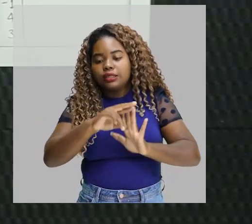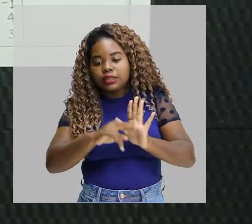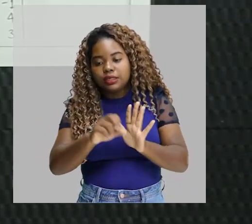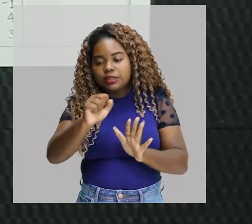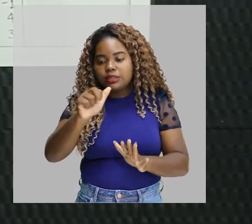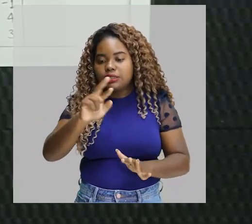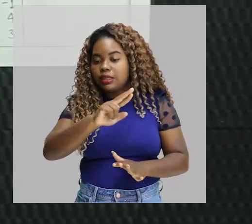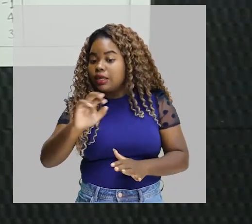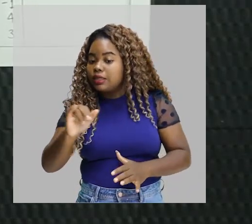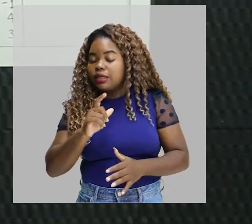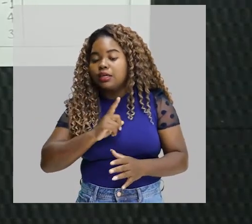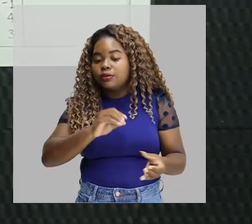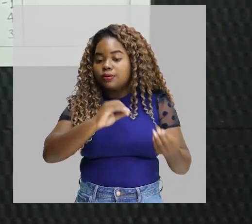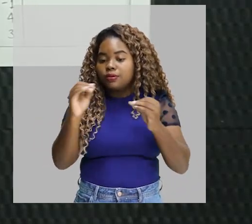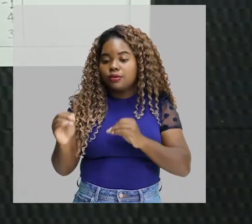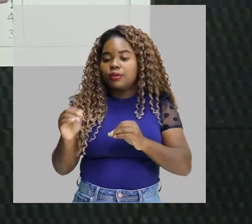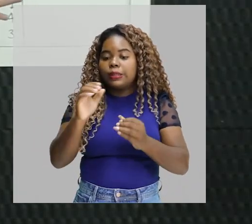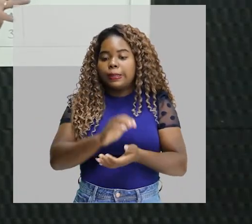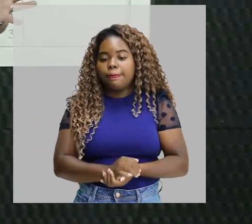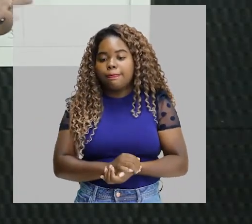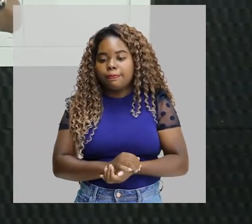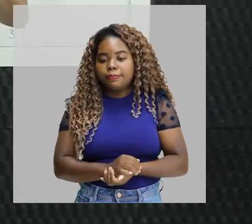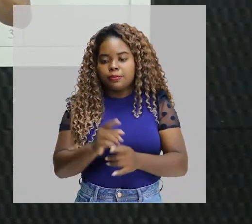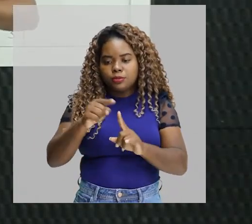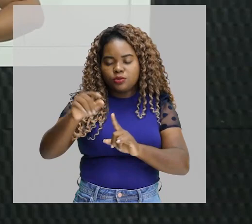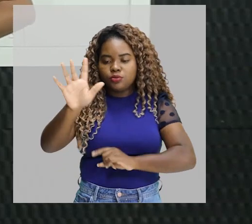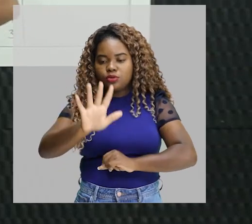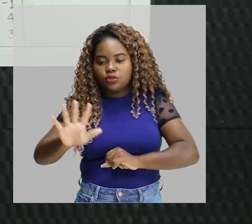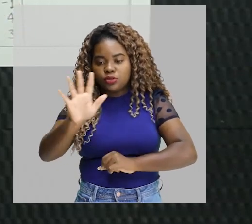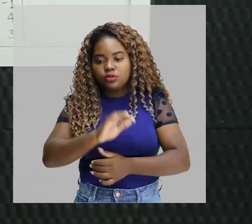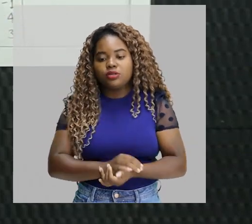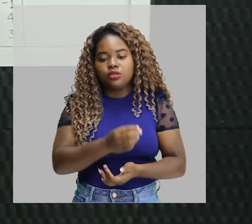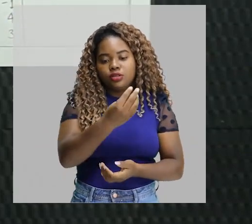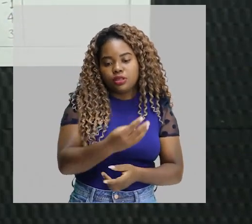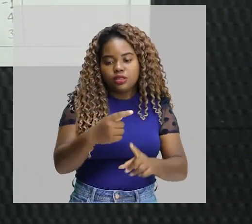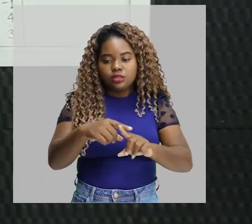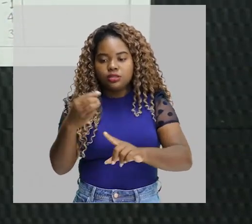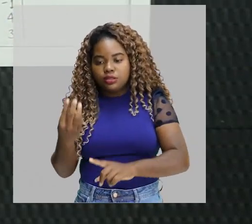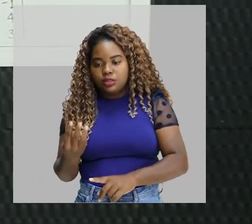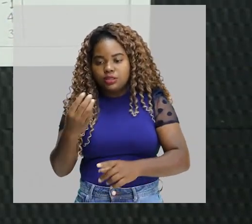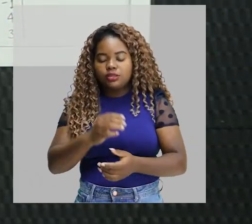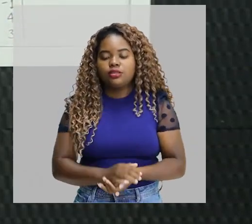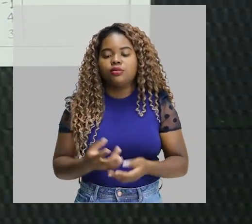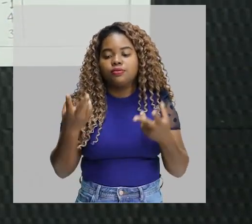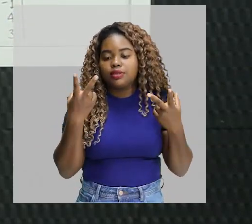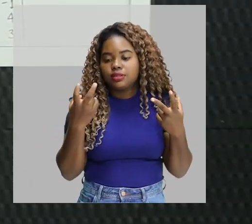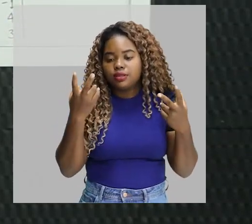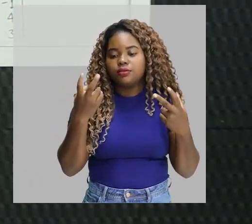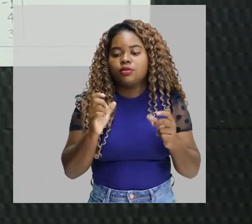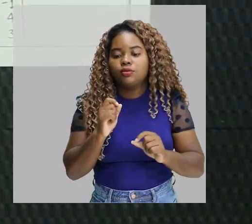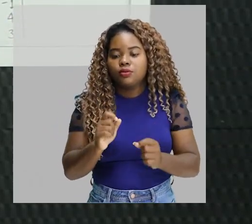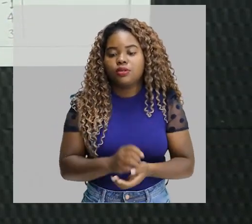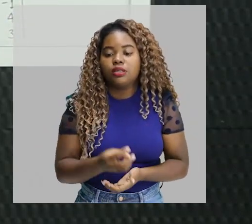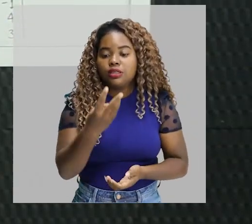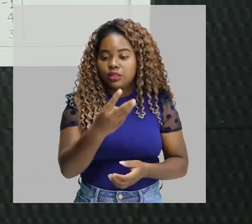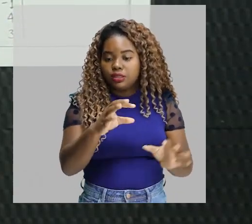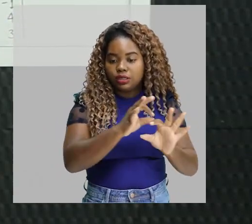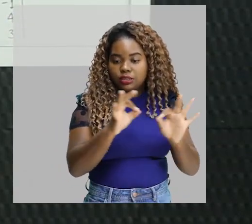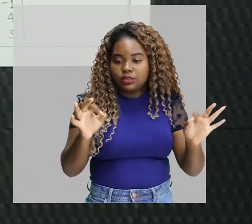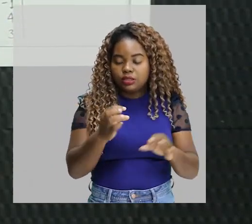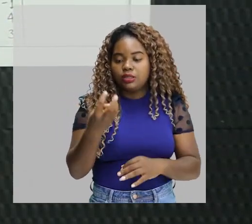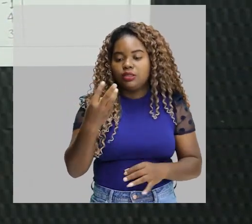na sua forma geral né no matriz de ordem 3 então percebe que essa Matriz aqui tem três linhas